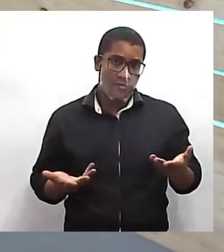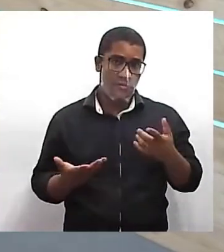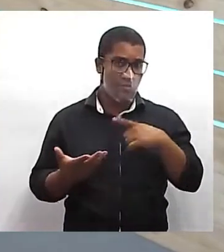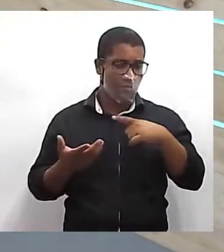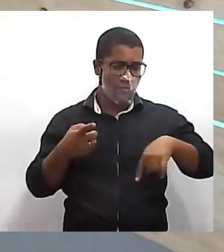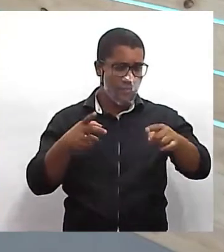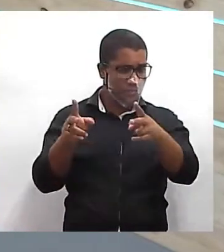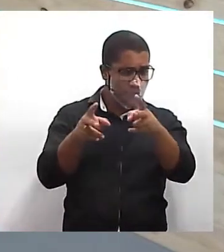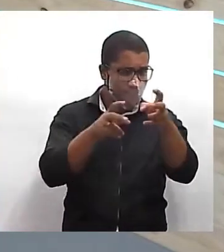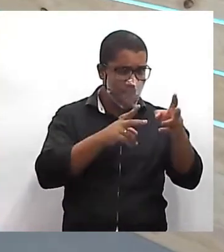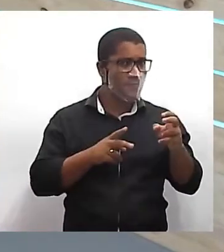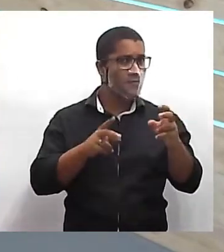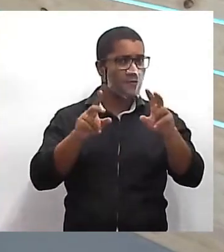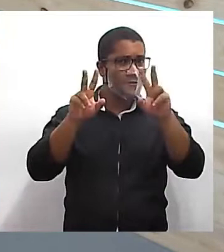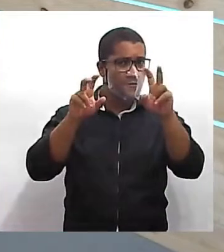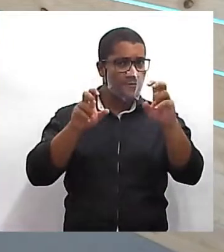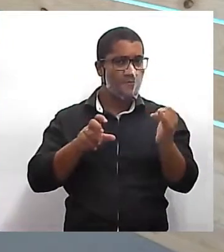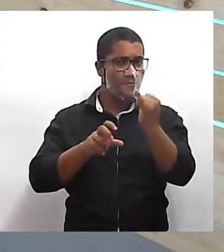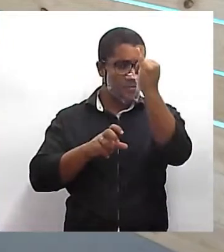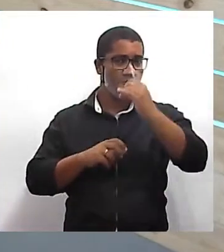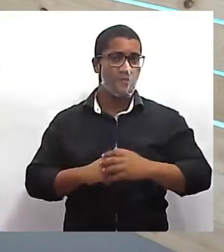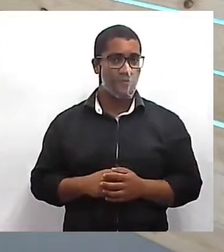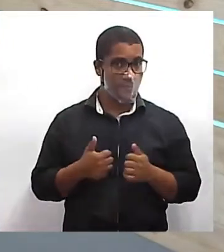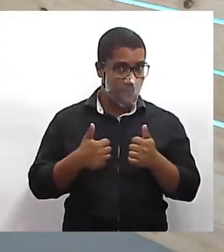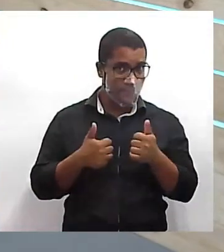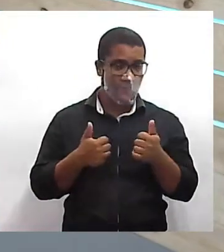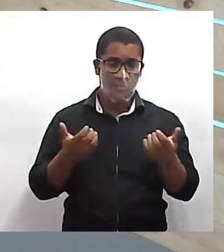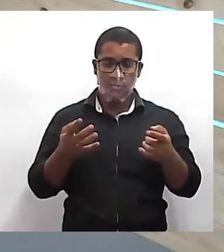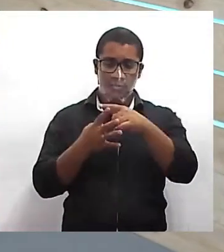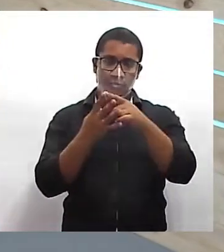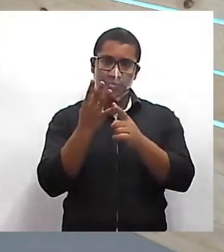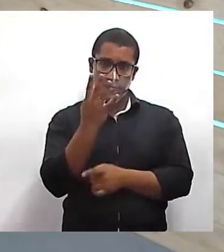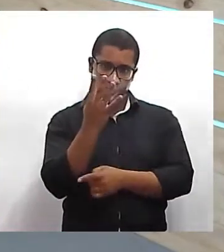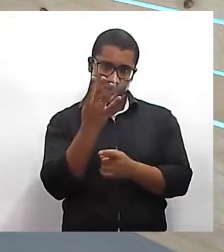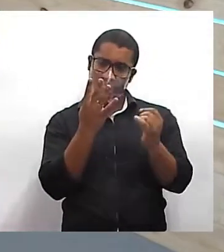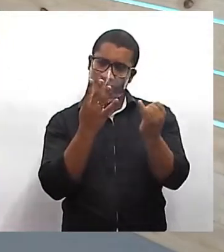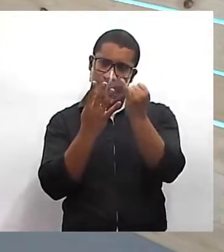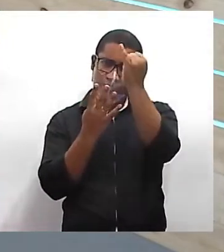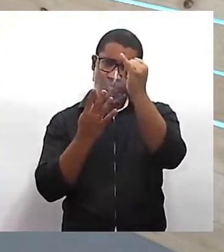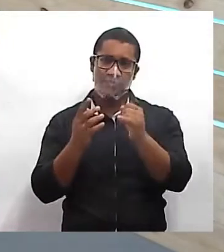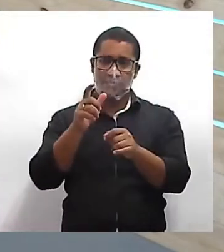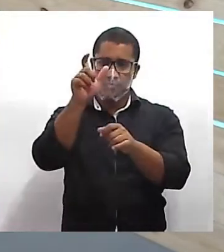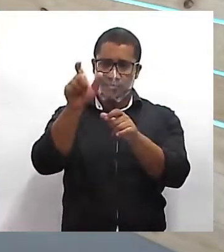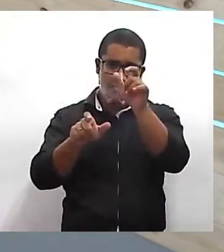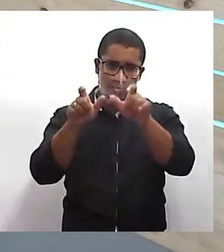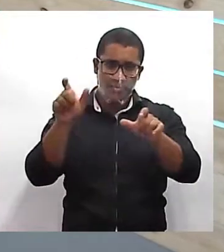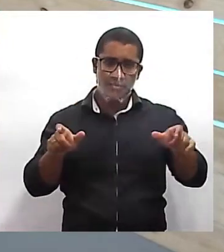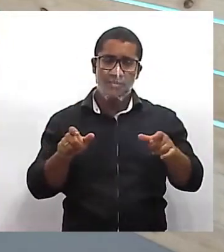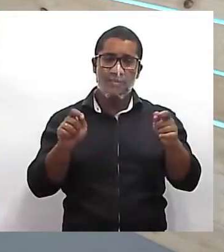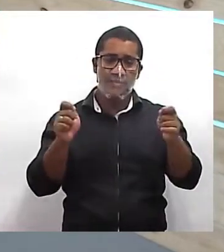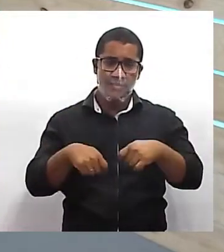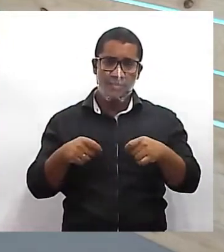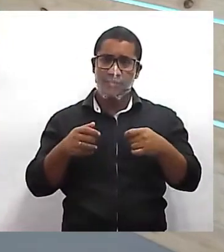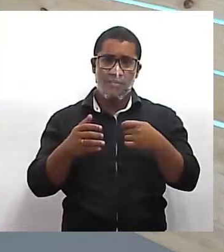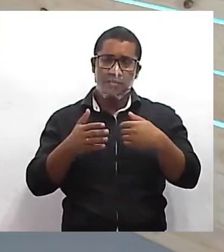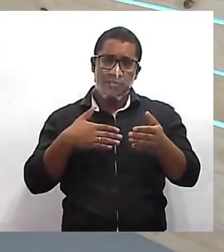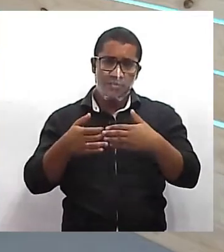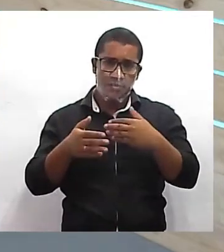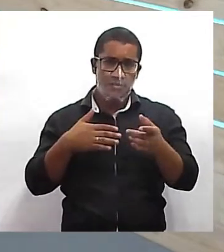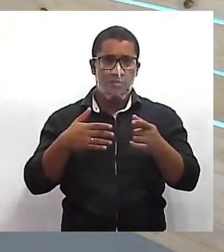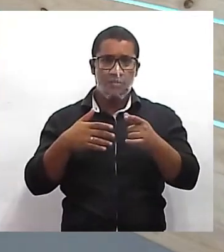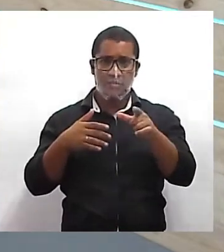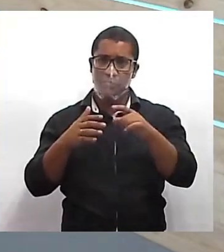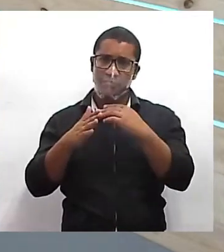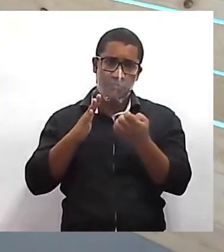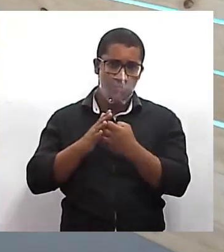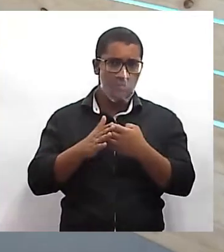discussão dessas temáticas. Esses são os 4 pilares sobre os quais qualquer ação estatal ou da iniciativa privada